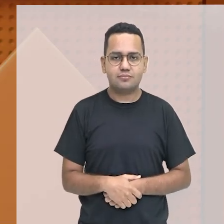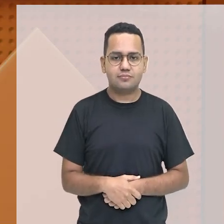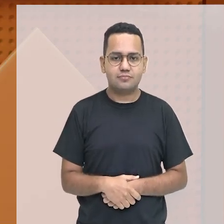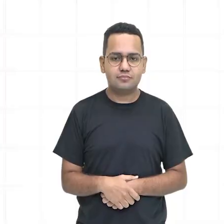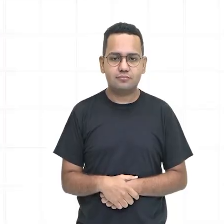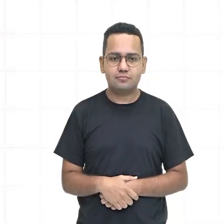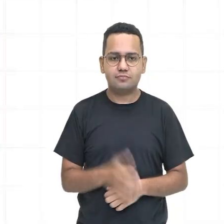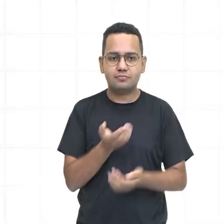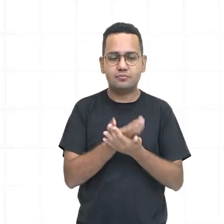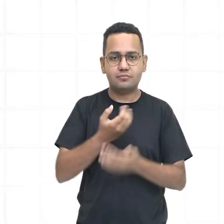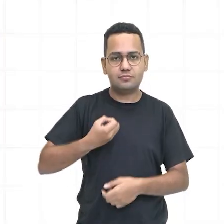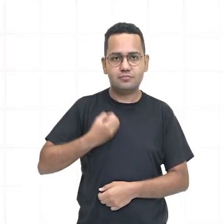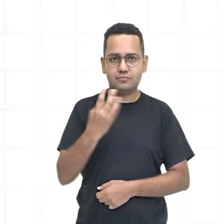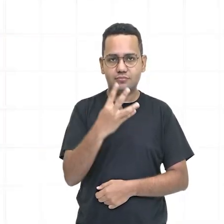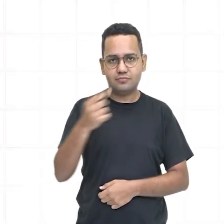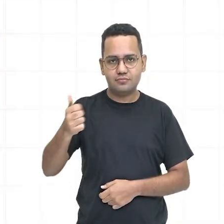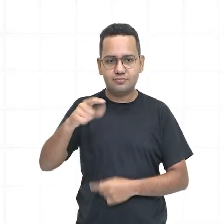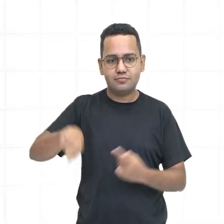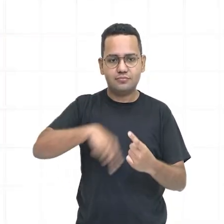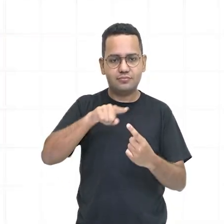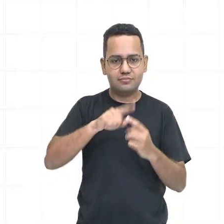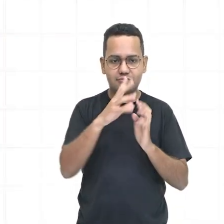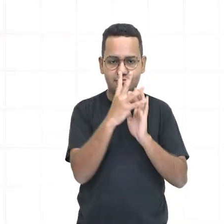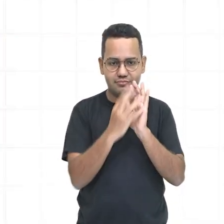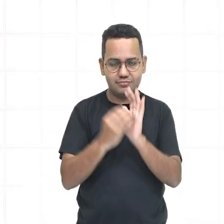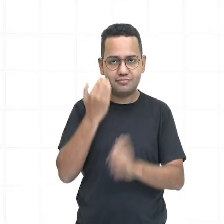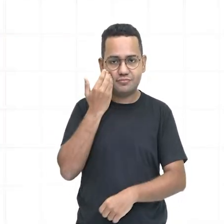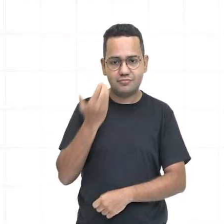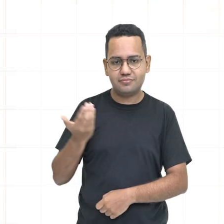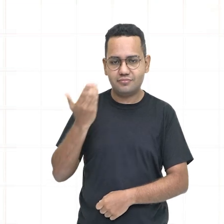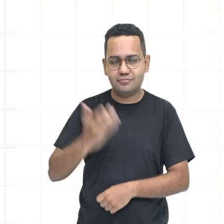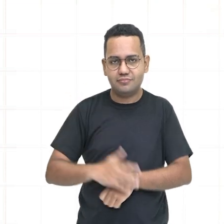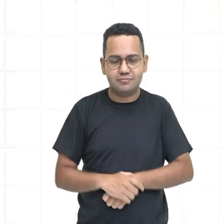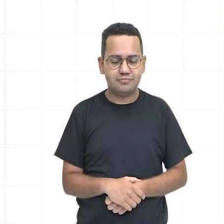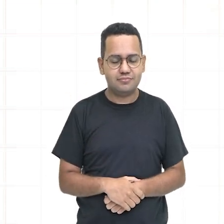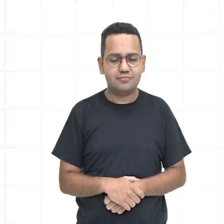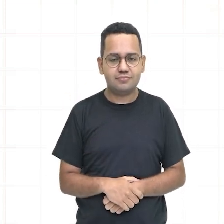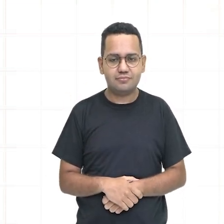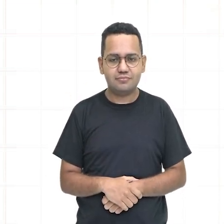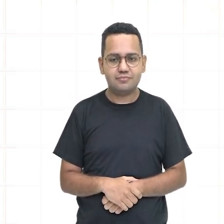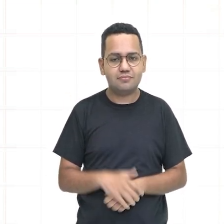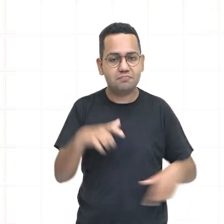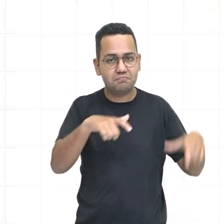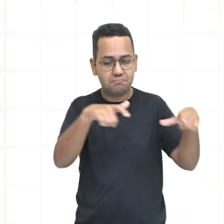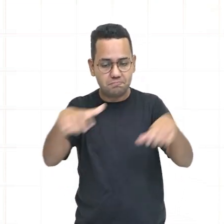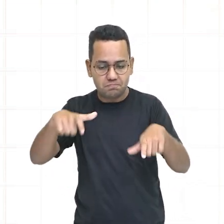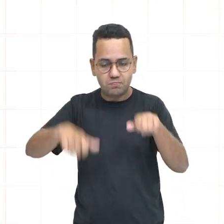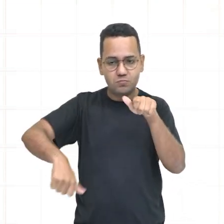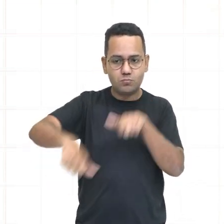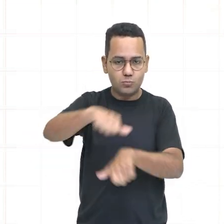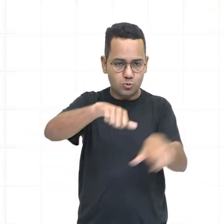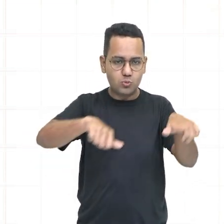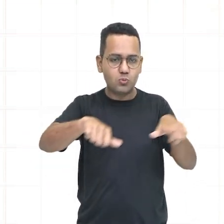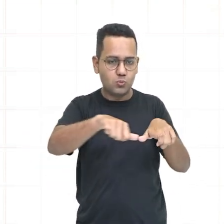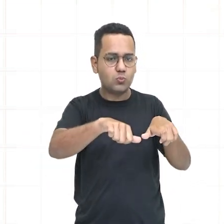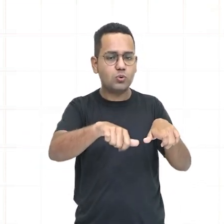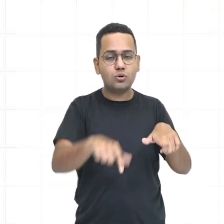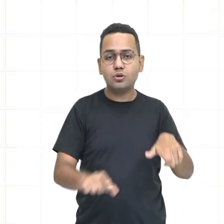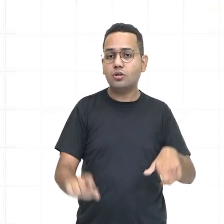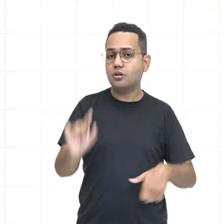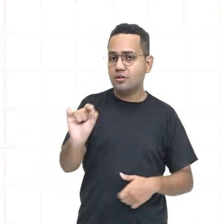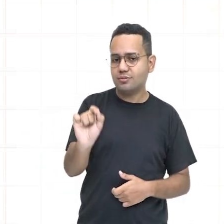É a aula de número 41 e o objeto de conhecimento, diversidade ambiental e